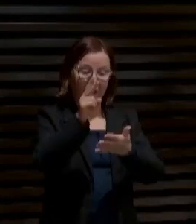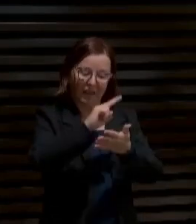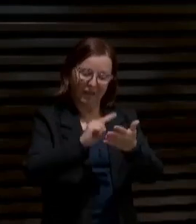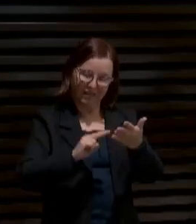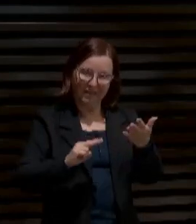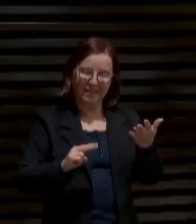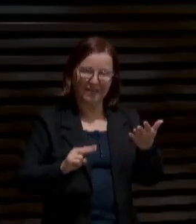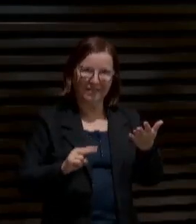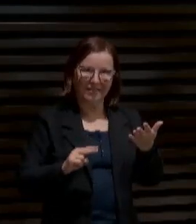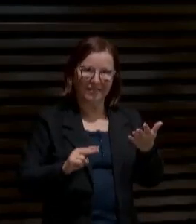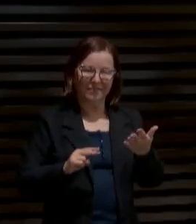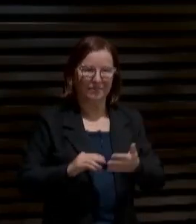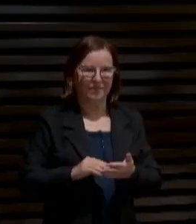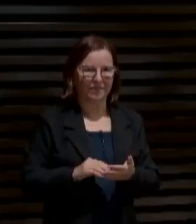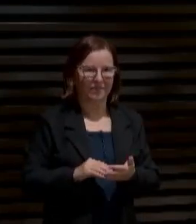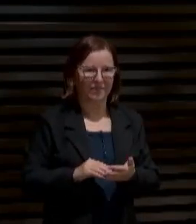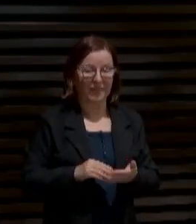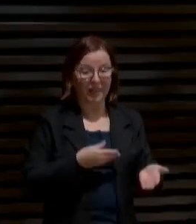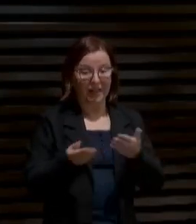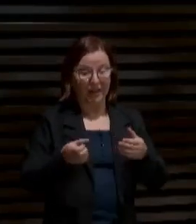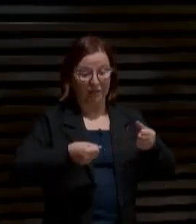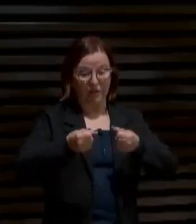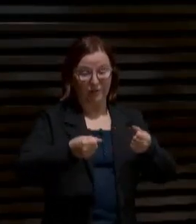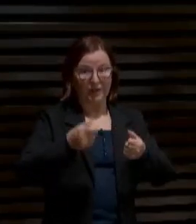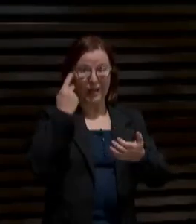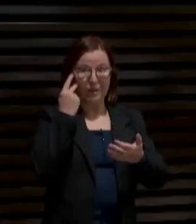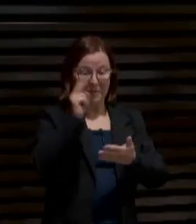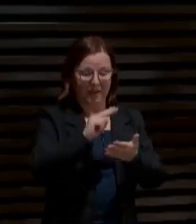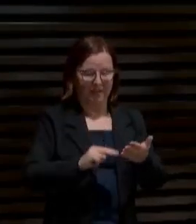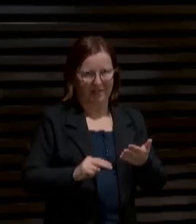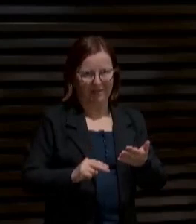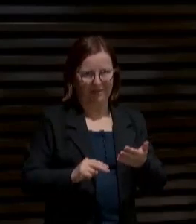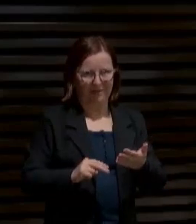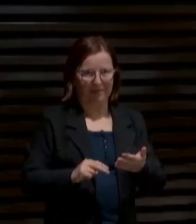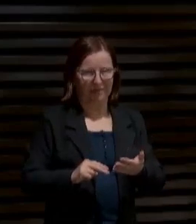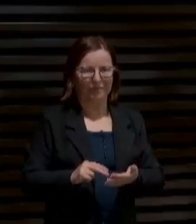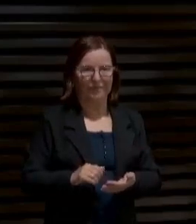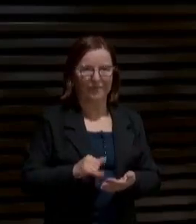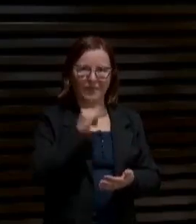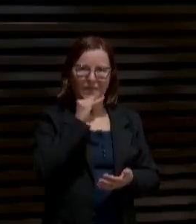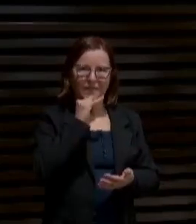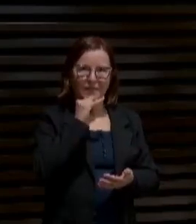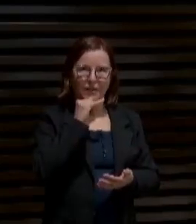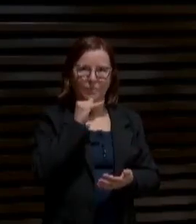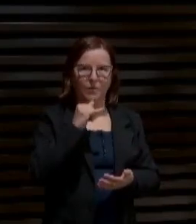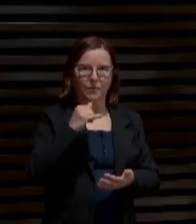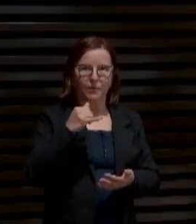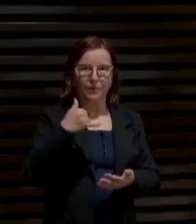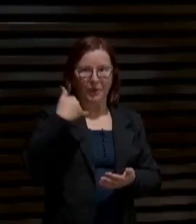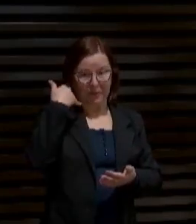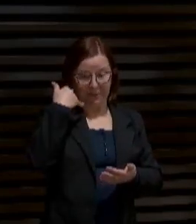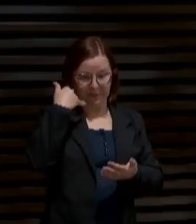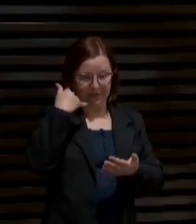carro para você ler hoje nós temos facilidade celular você tá na fila Você tá em algum lugar esperando alguém você pode estar lendo a